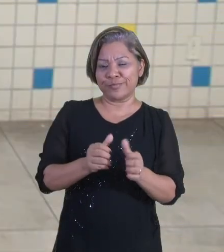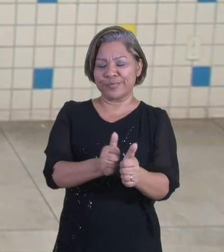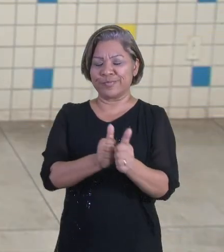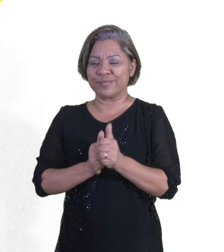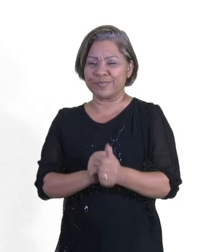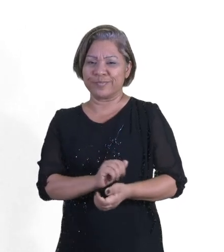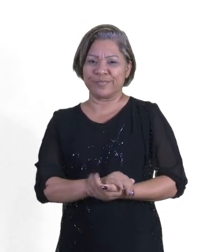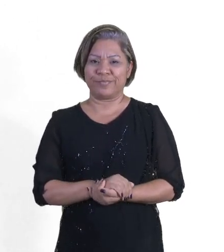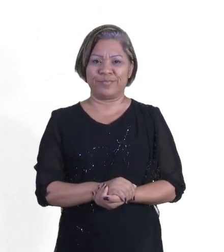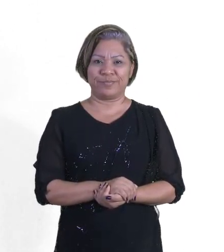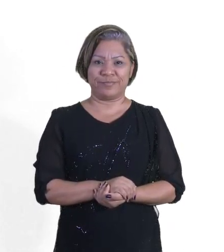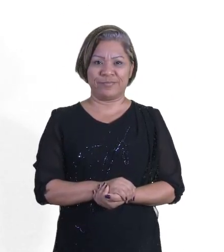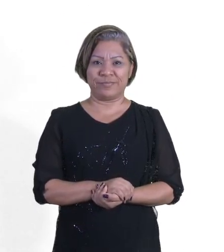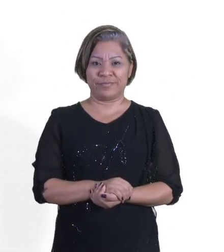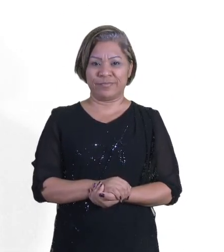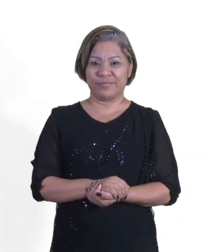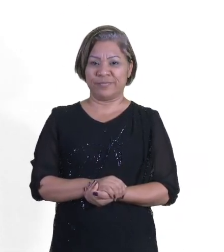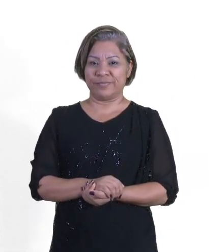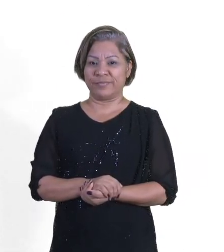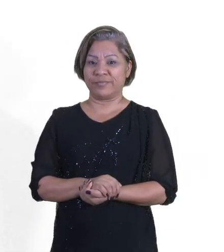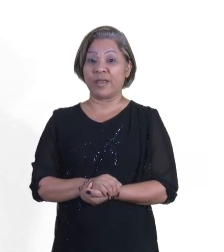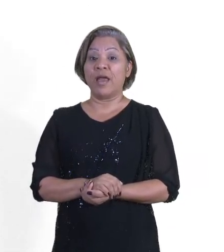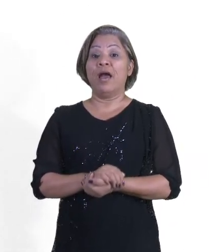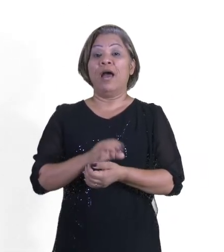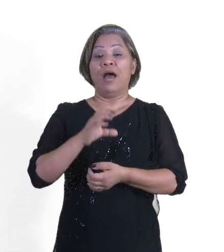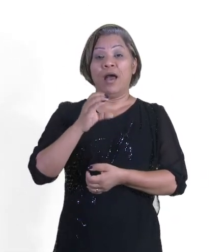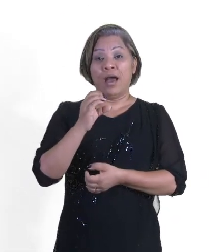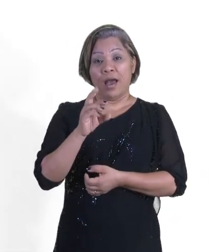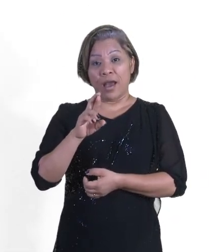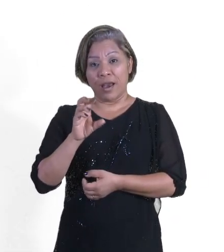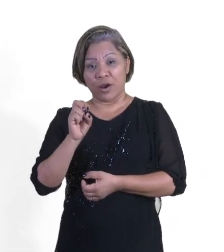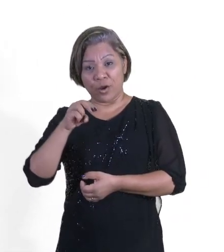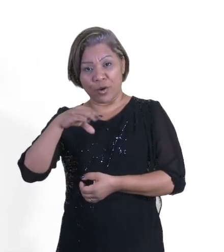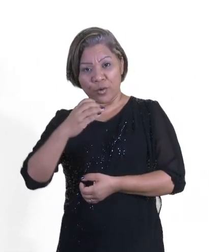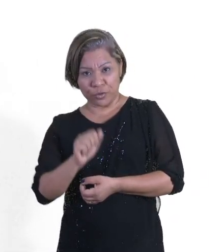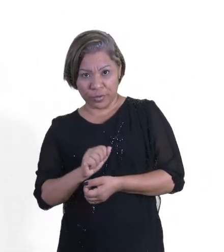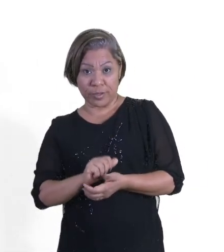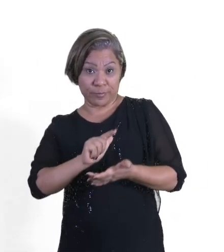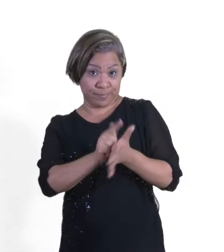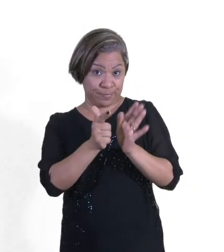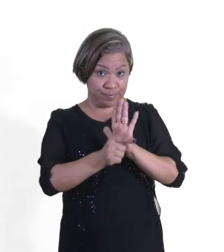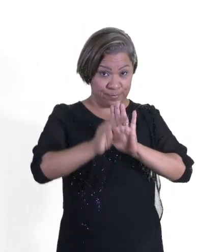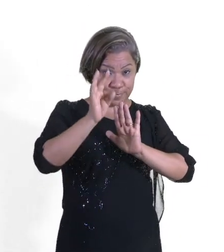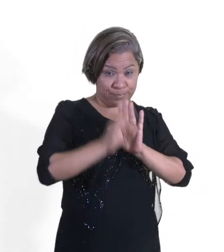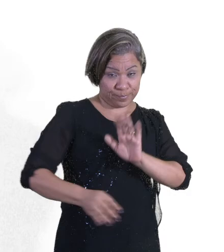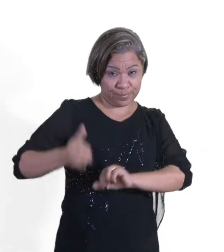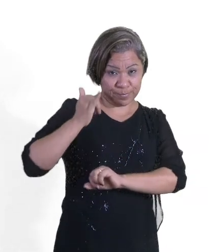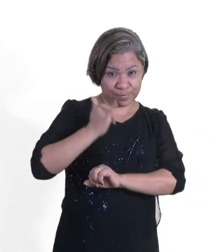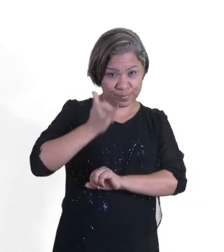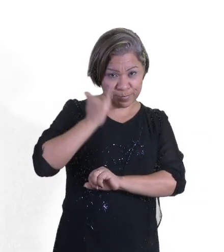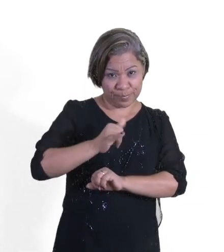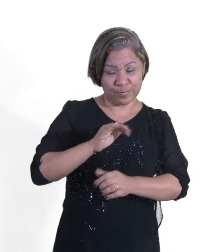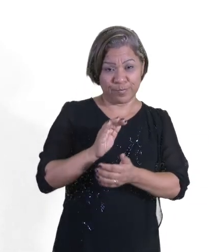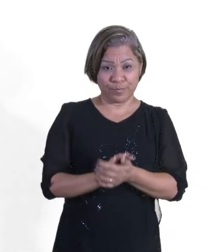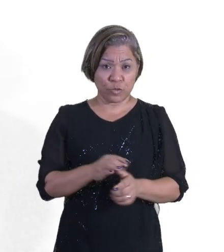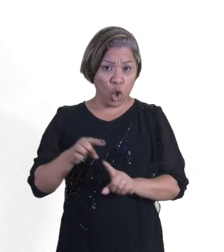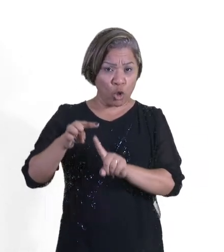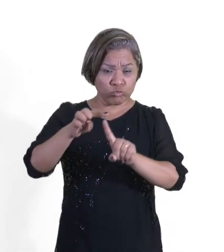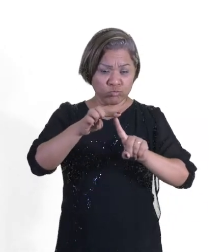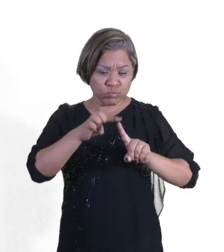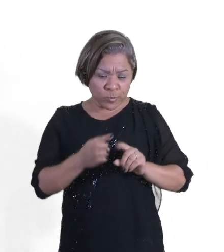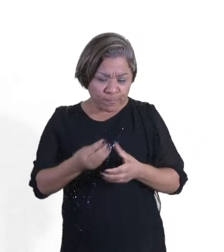comigo. A crônica é um gênero textual narrativo, típico de jornais e